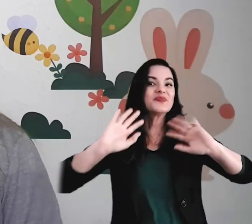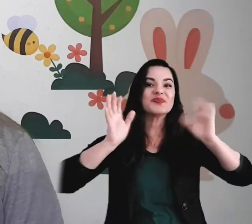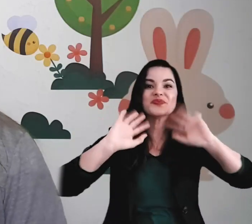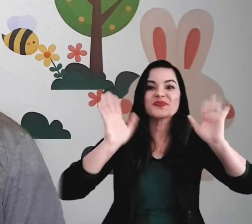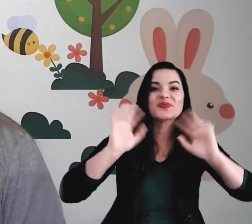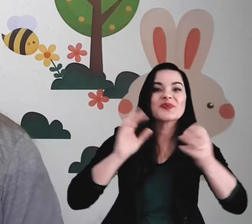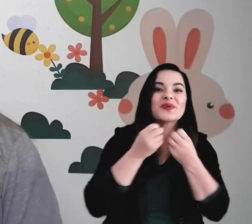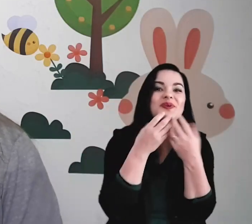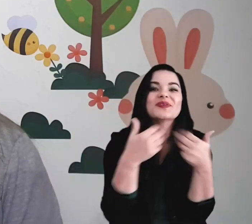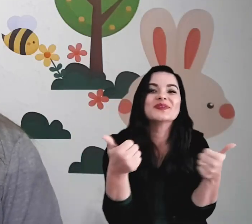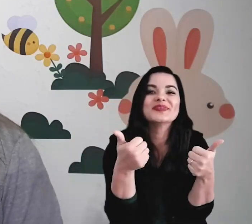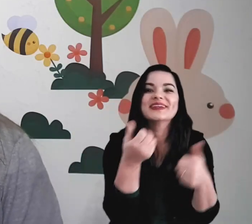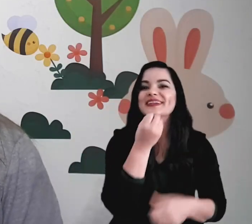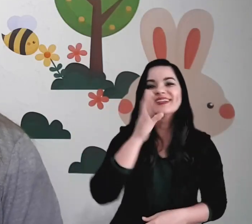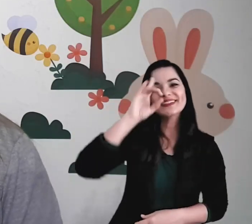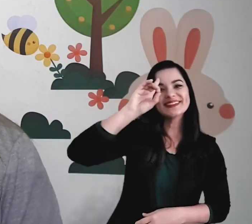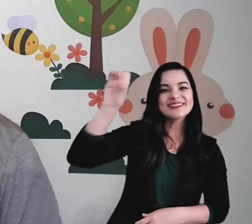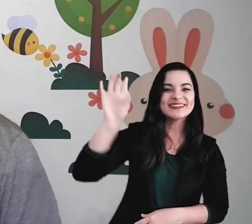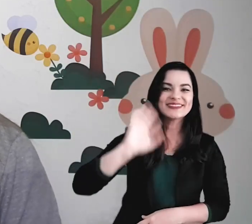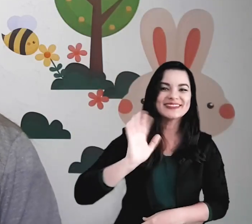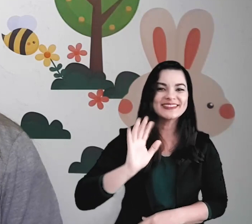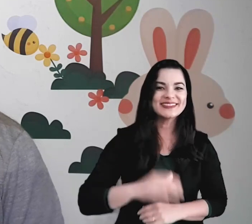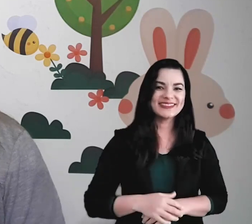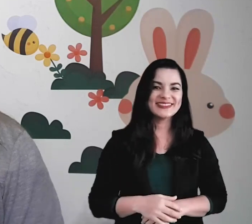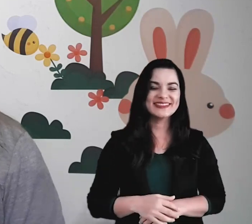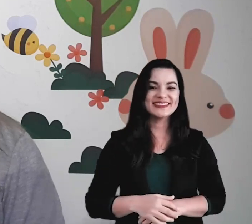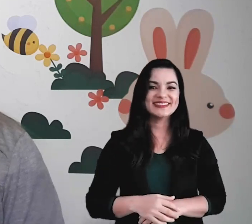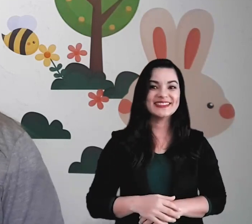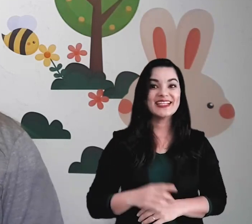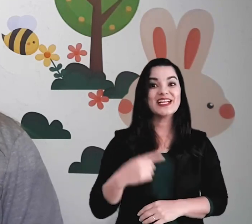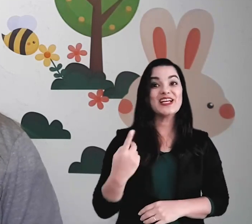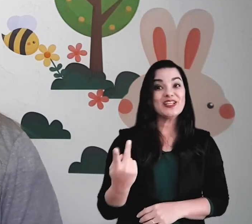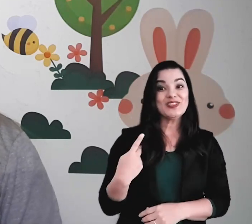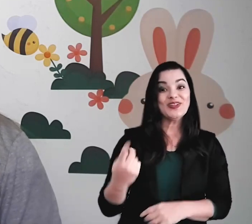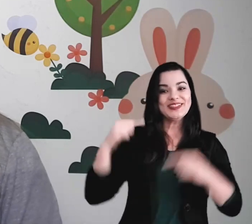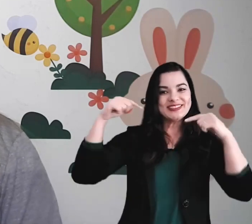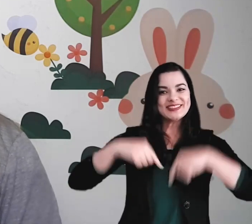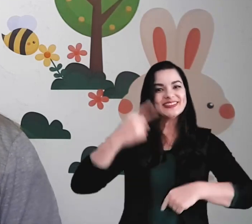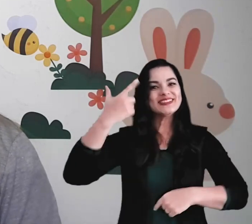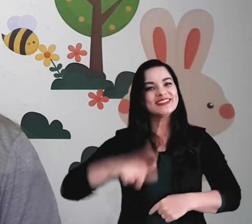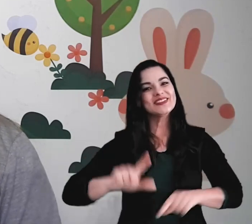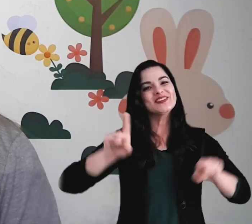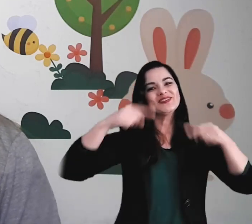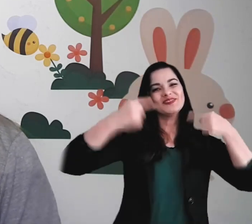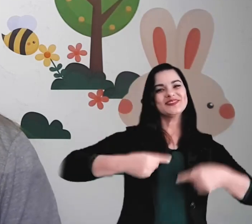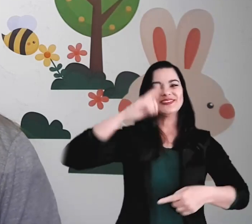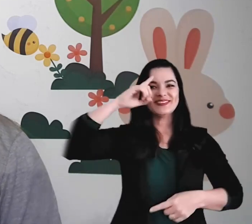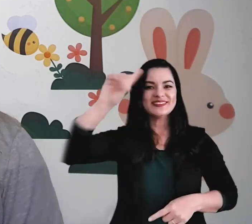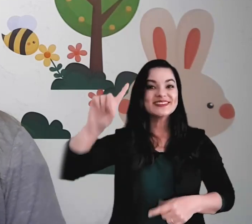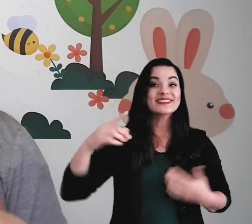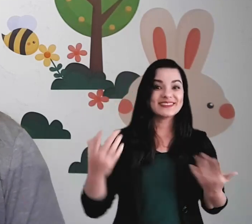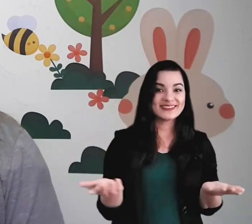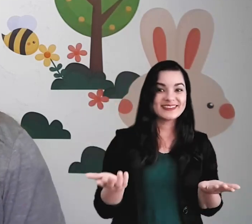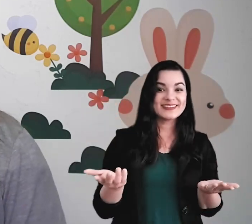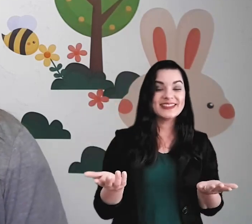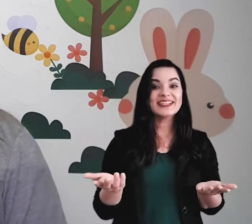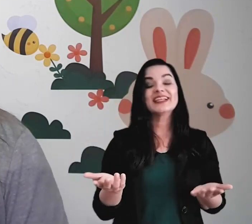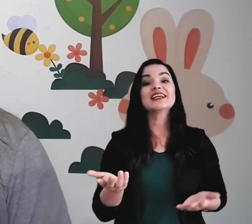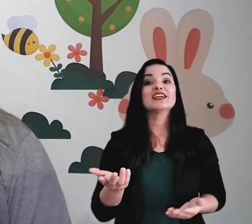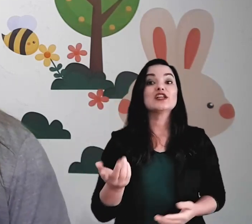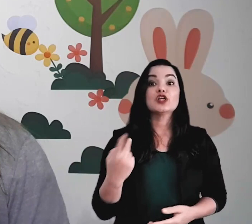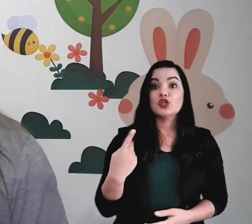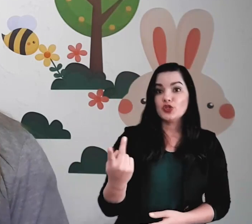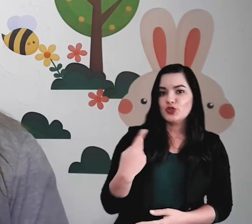Olá, crianças! Bom dia! Tudo bem? Estamos aqui para mais um desafio do dia. E como nós